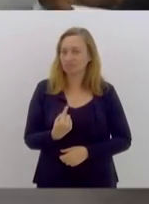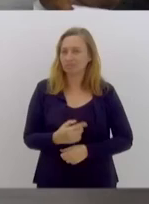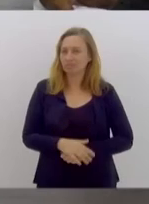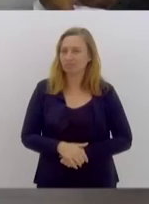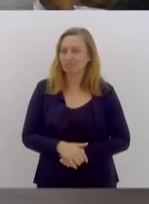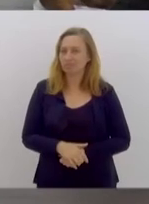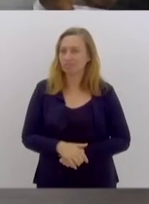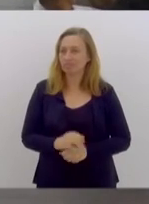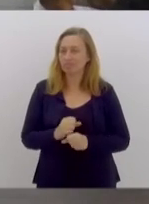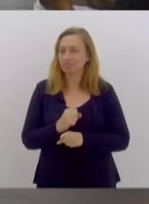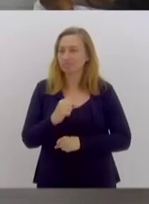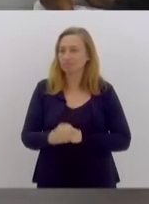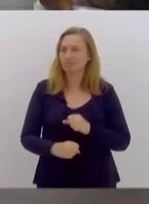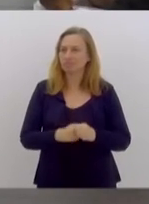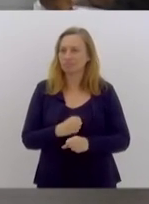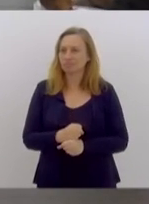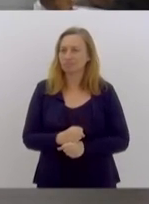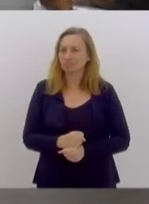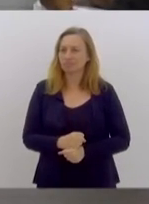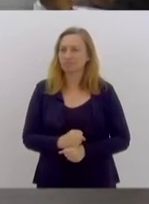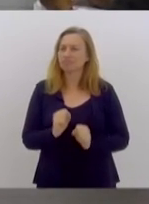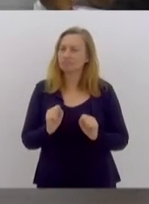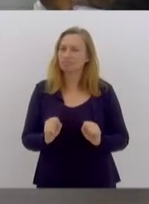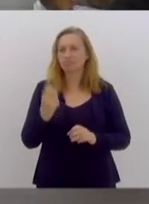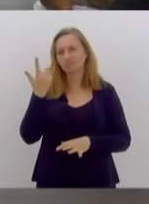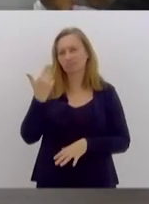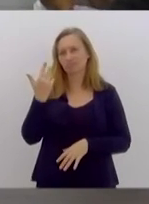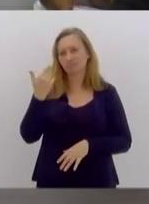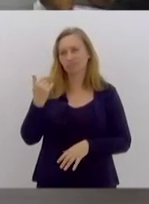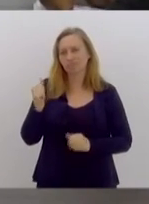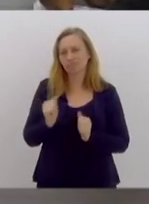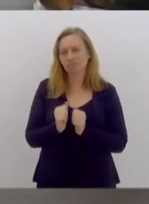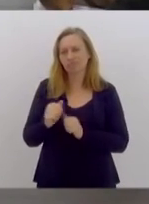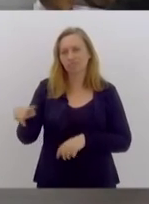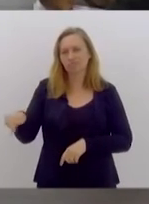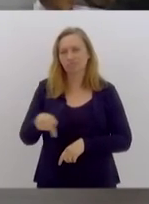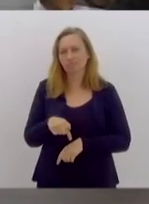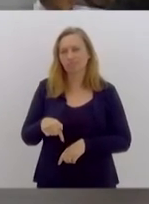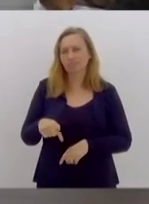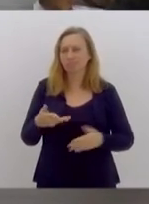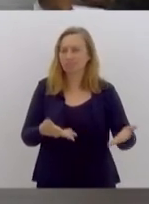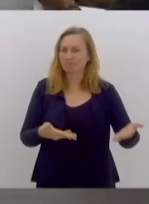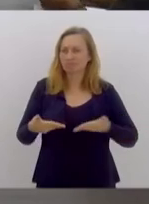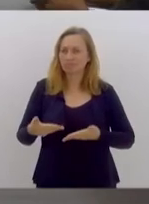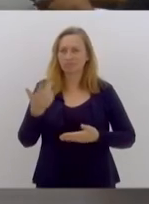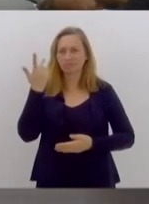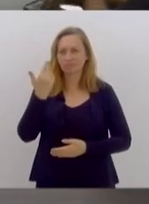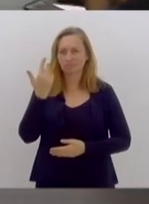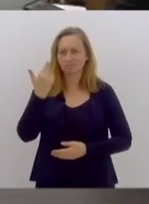Olha o que vem podem participar vamos convidados